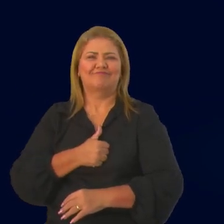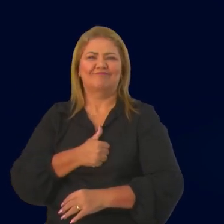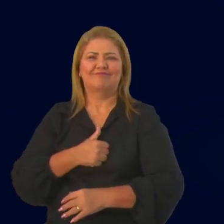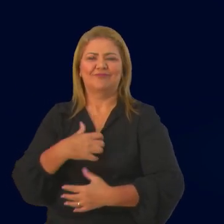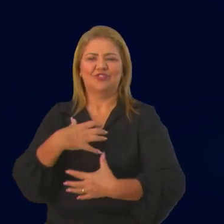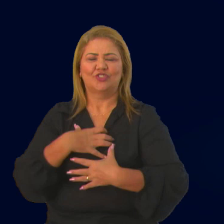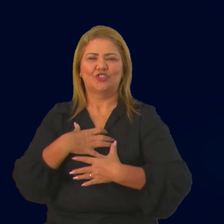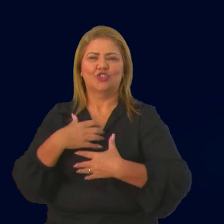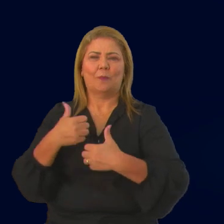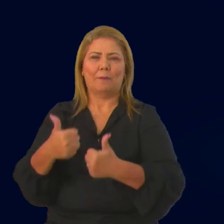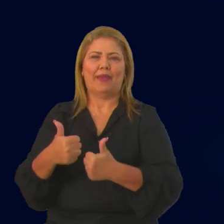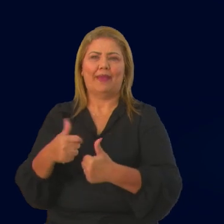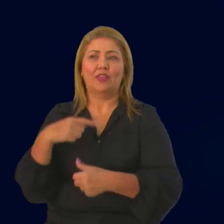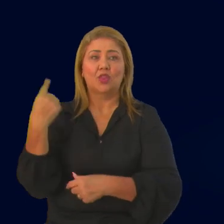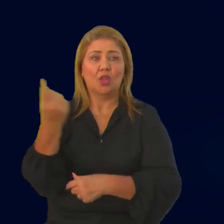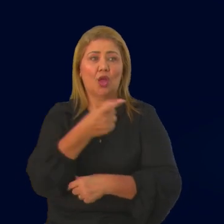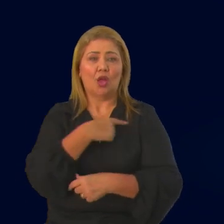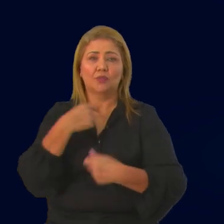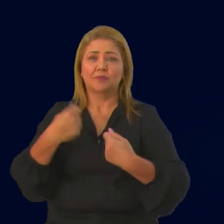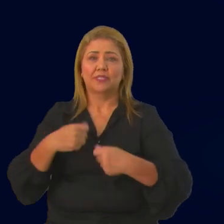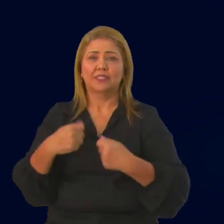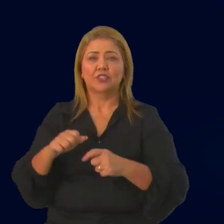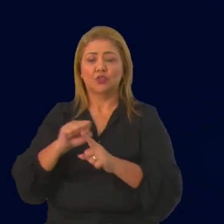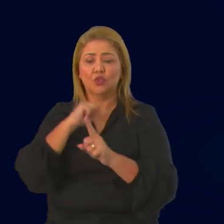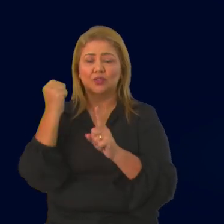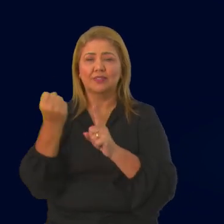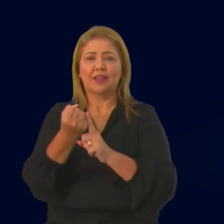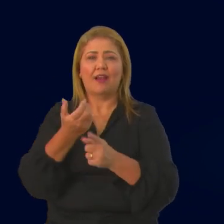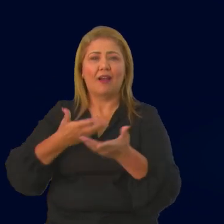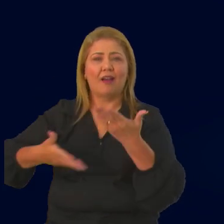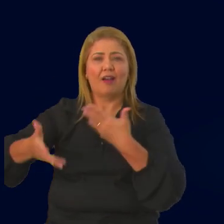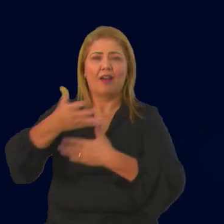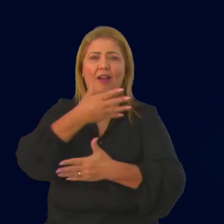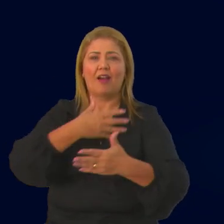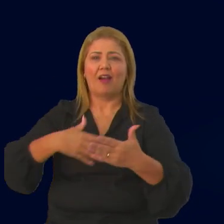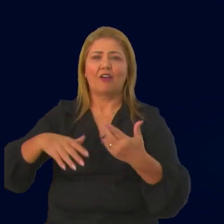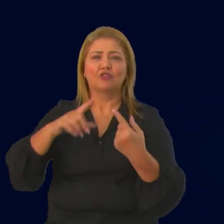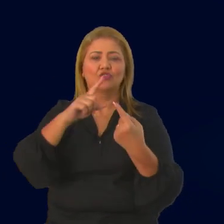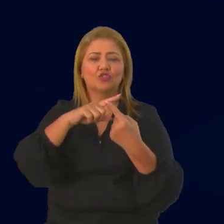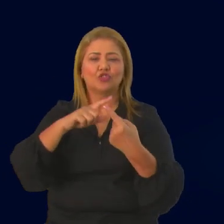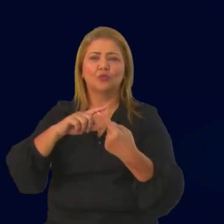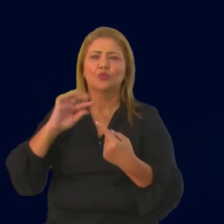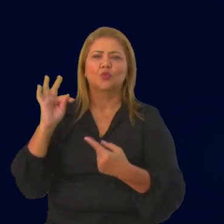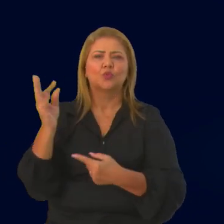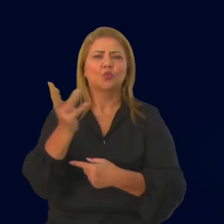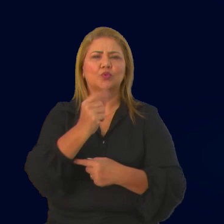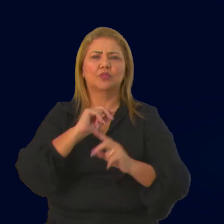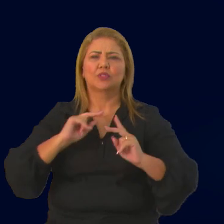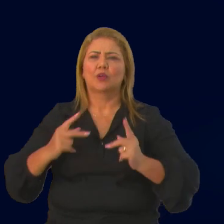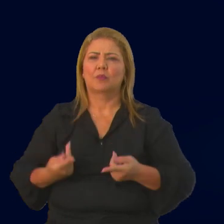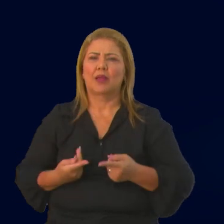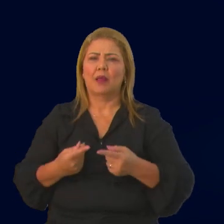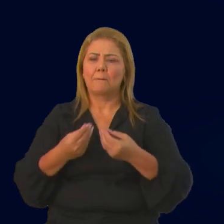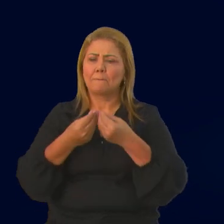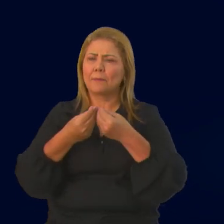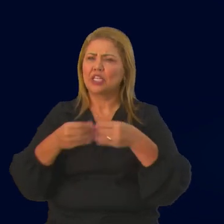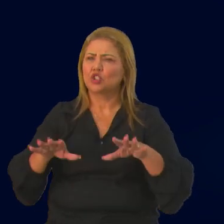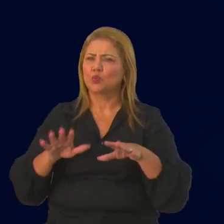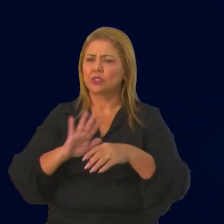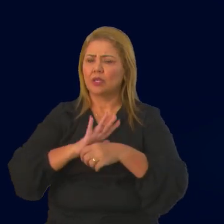Precisamos disso, somos seres sociáveis, a gente precisa dessa interação. O que ficou muito prejudicado na